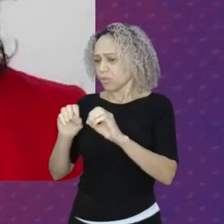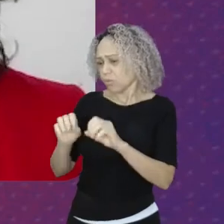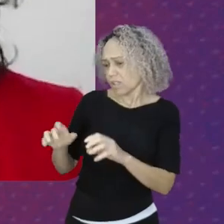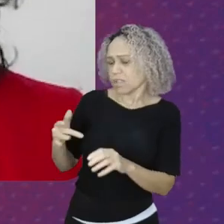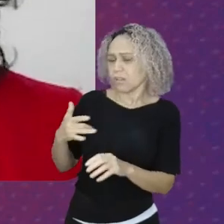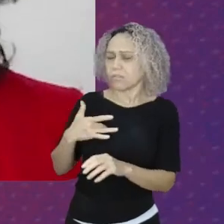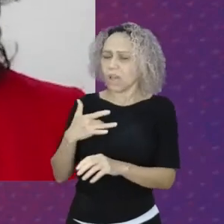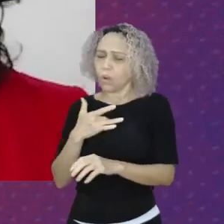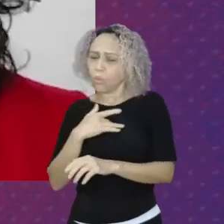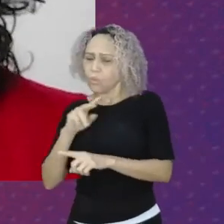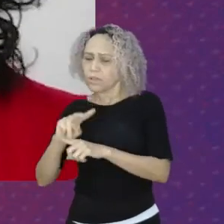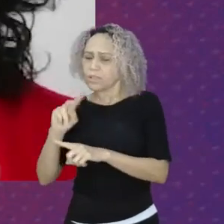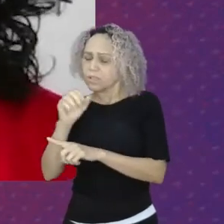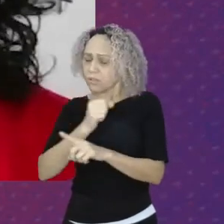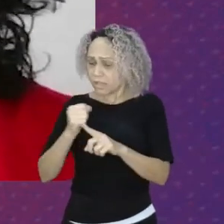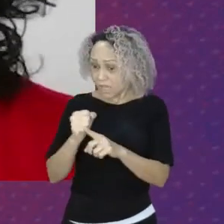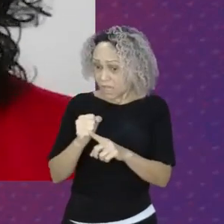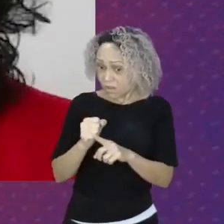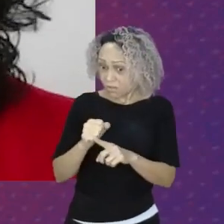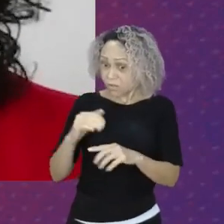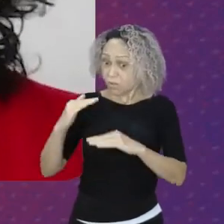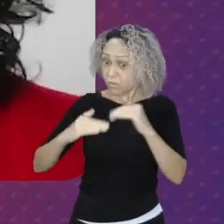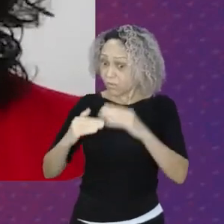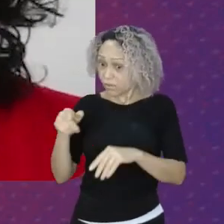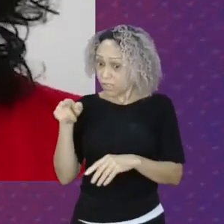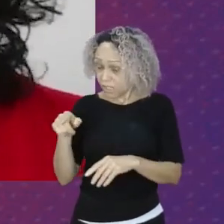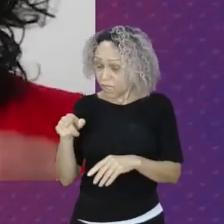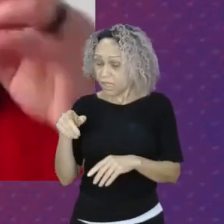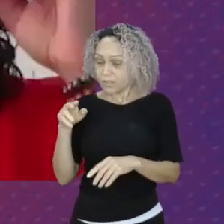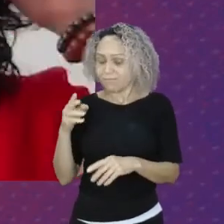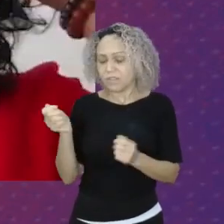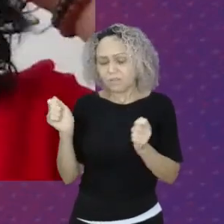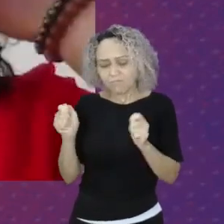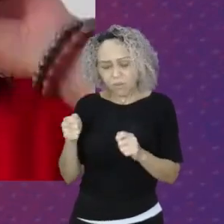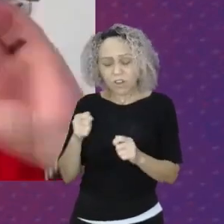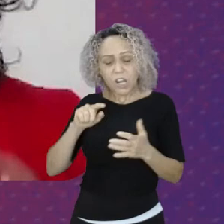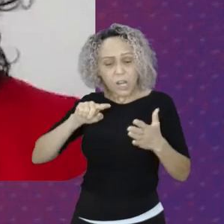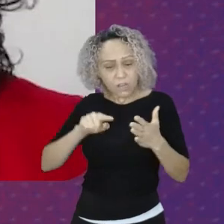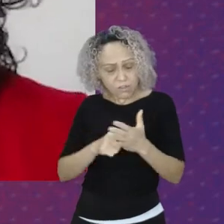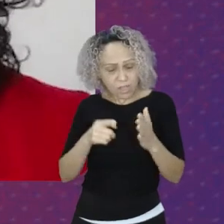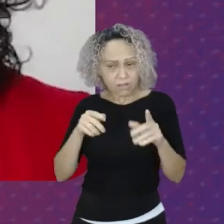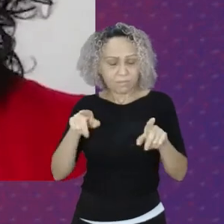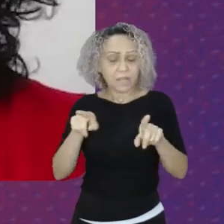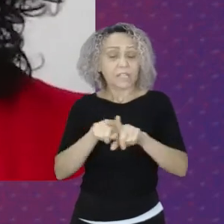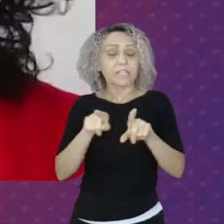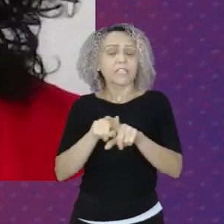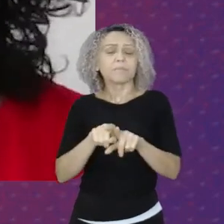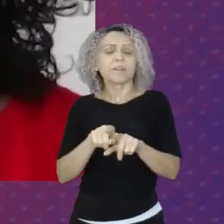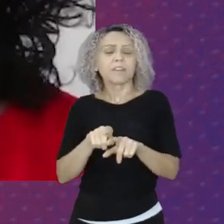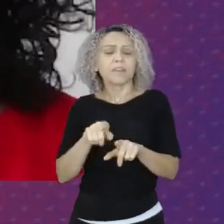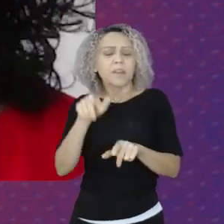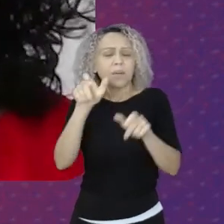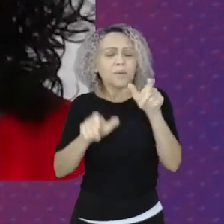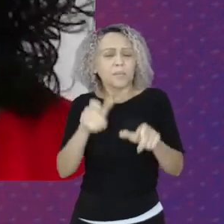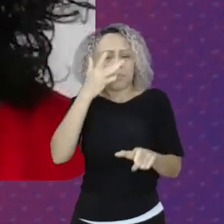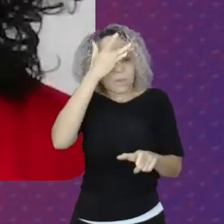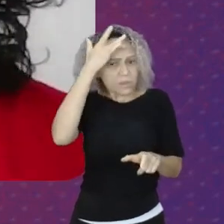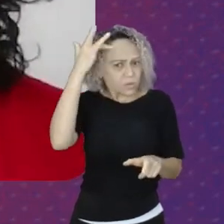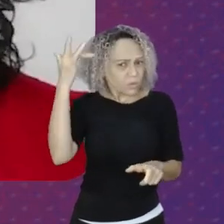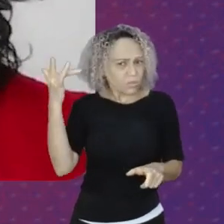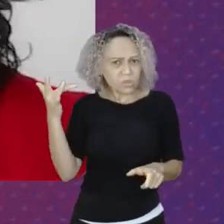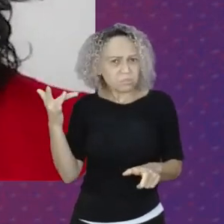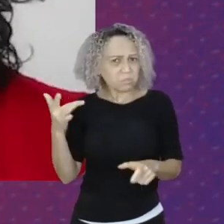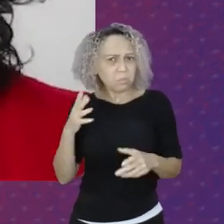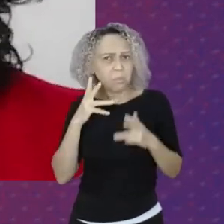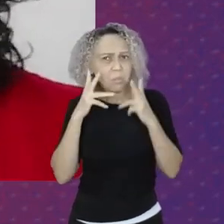a comunicação ao Conselho Tutelar para desencadear as medidas de proteção através de uma